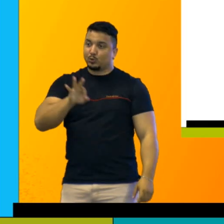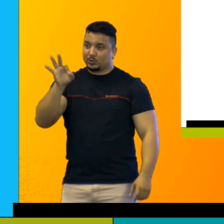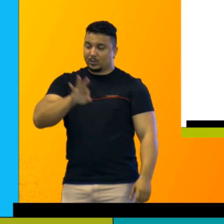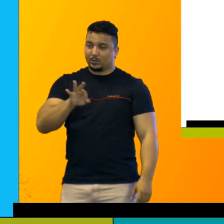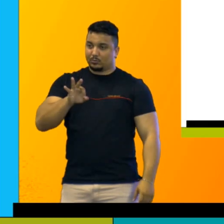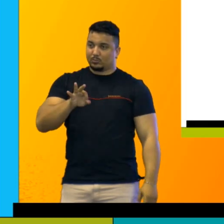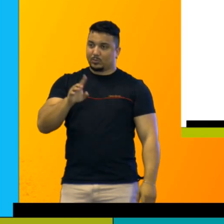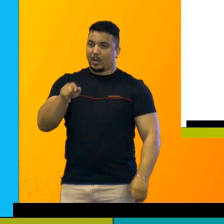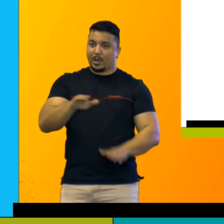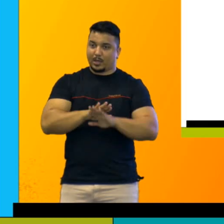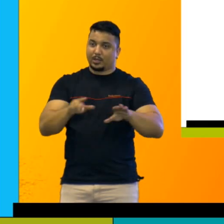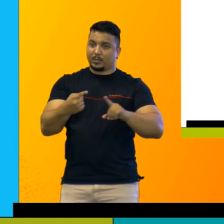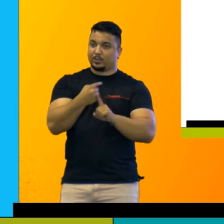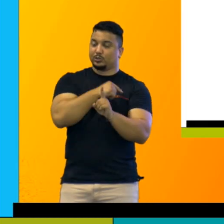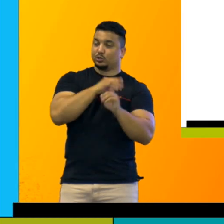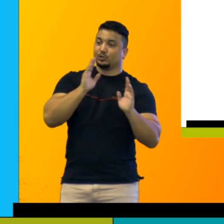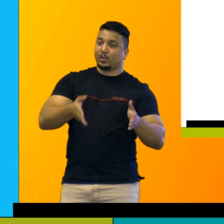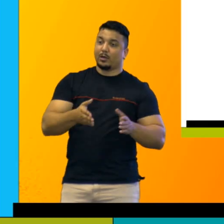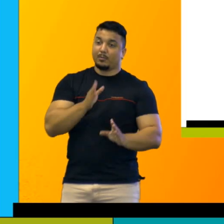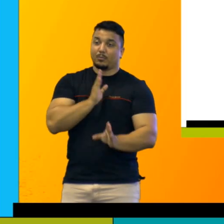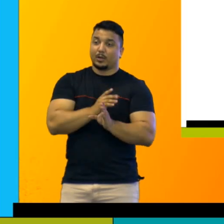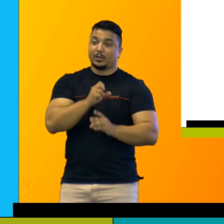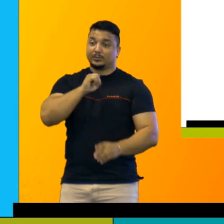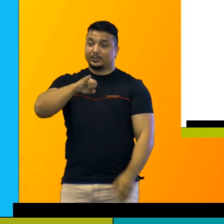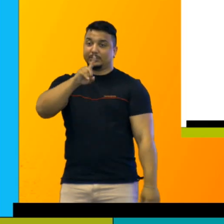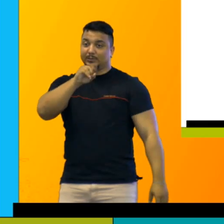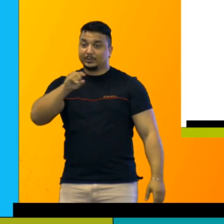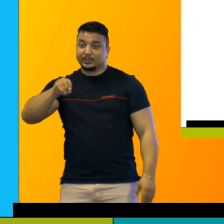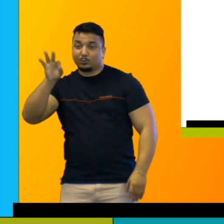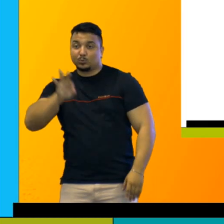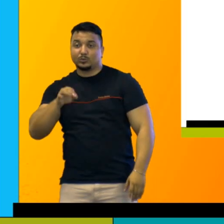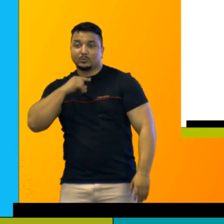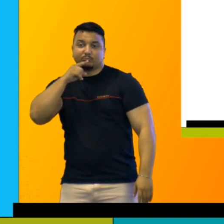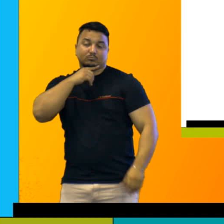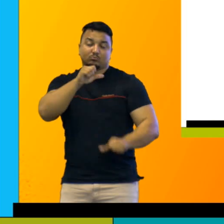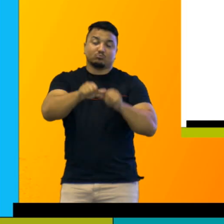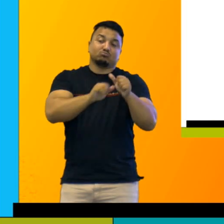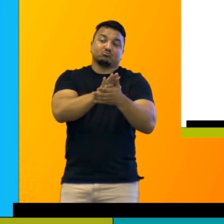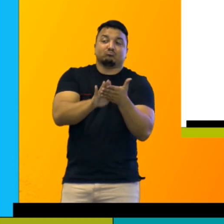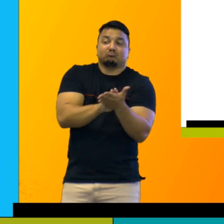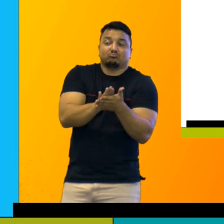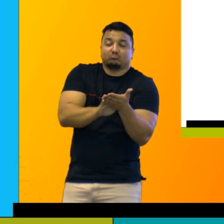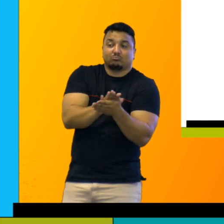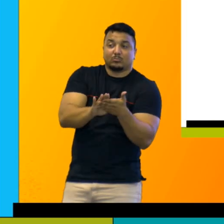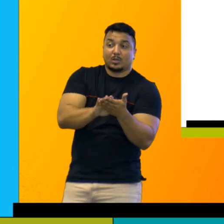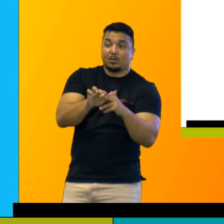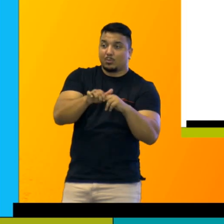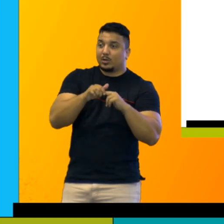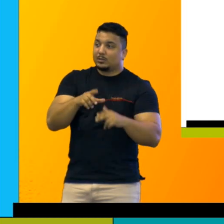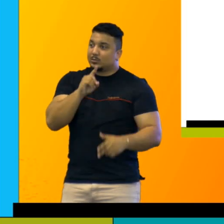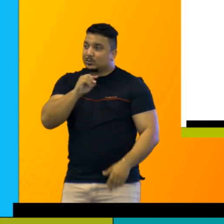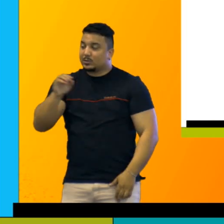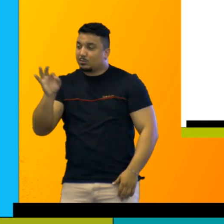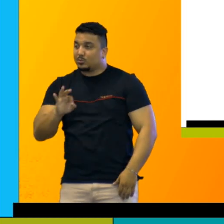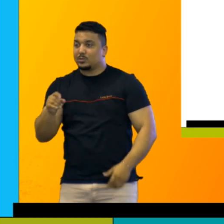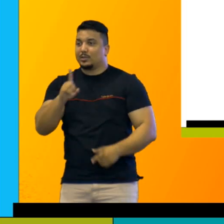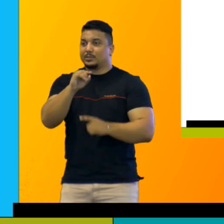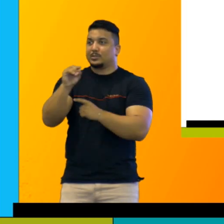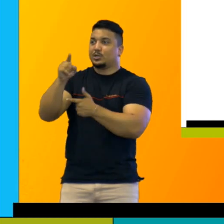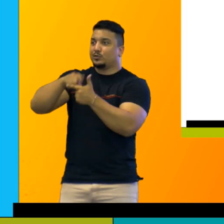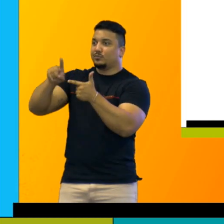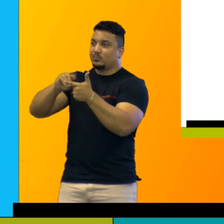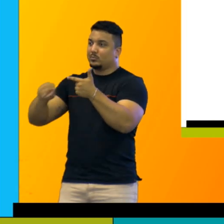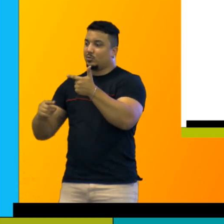130% do que ela era. Porque se ela ficar 100% do que ela era, não mudou nada. 100% é 100 dividido por 100, dá